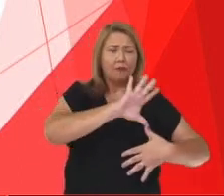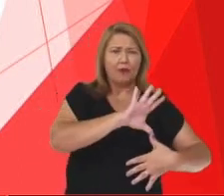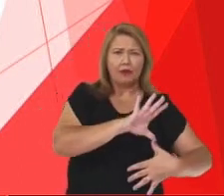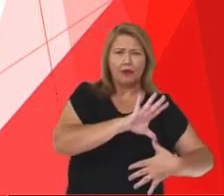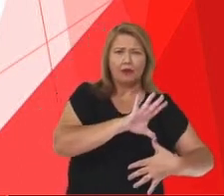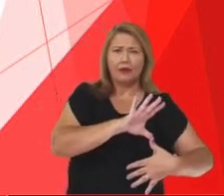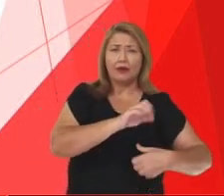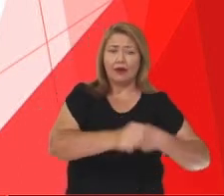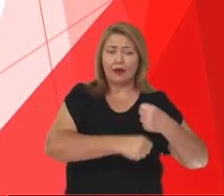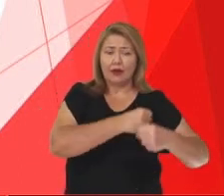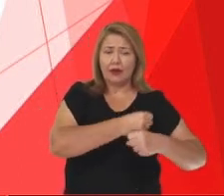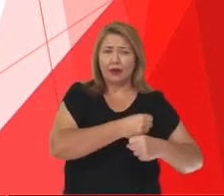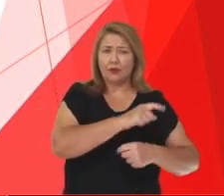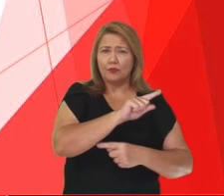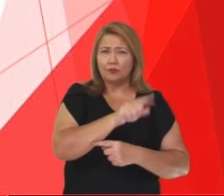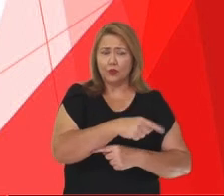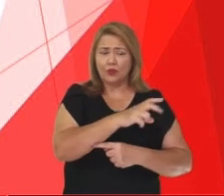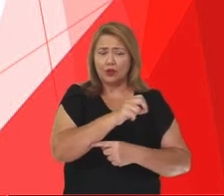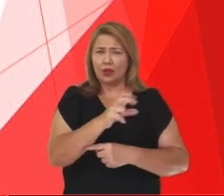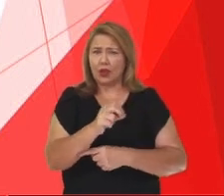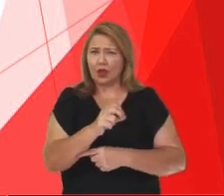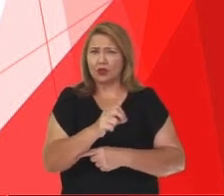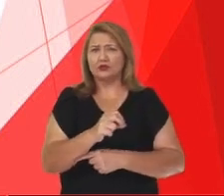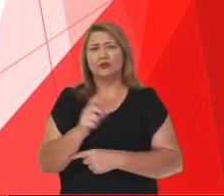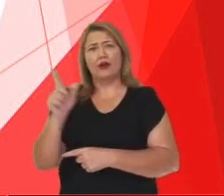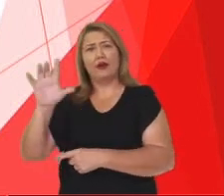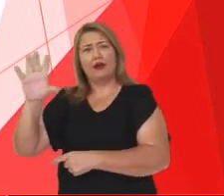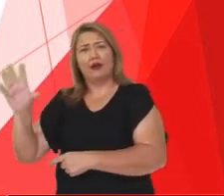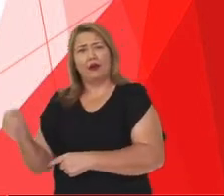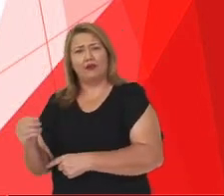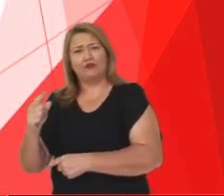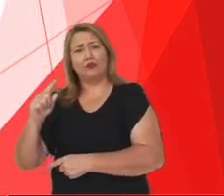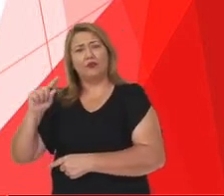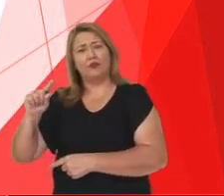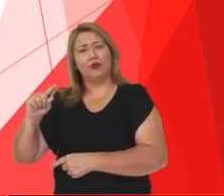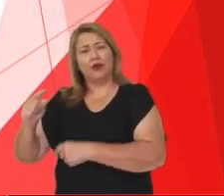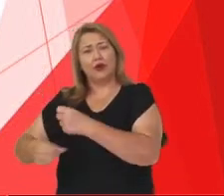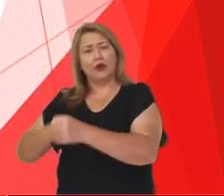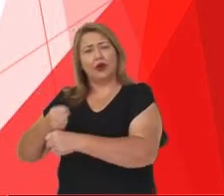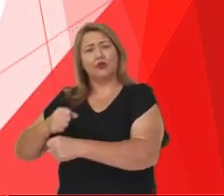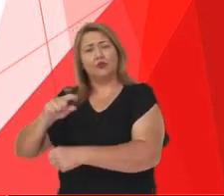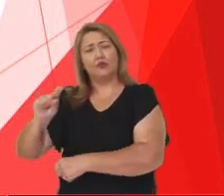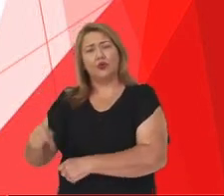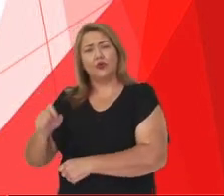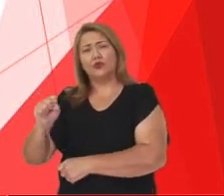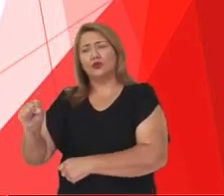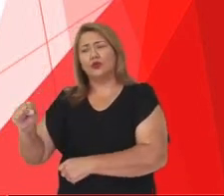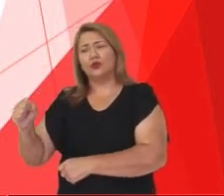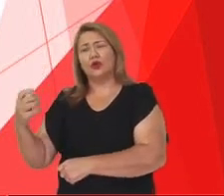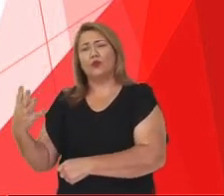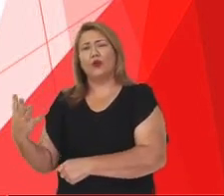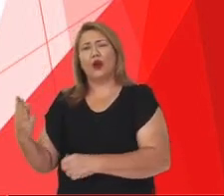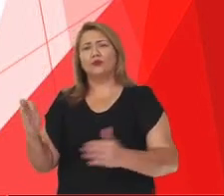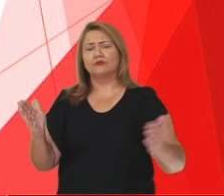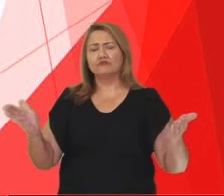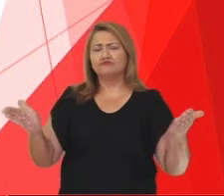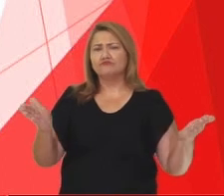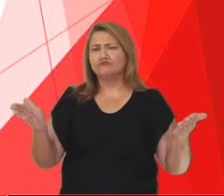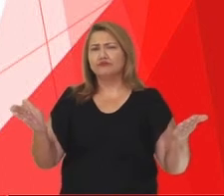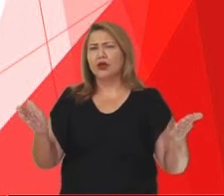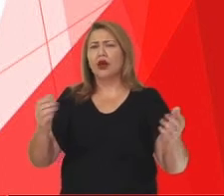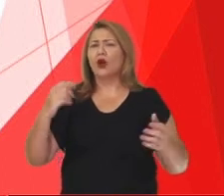por volta de 1500 e com a África por volta de 1884. O que aconteceu no continente